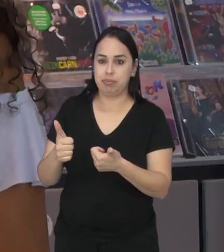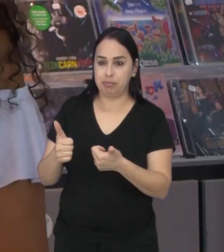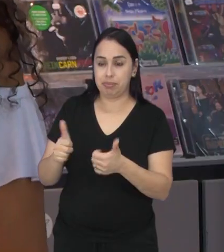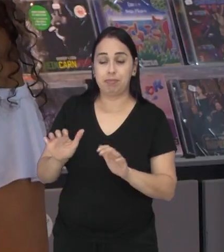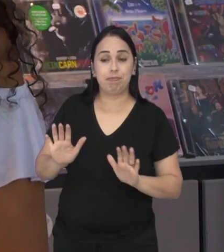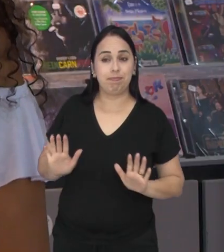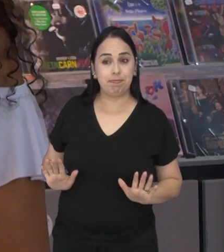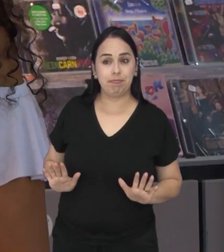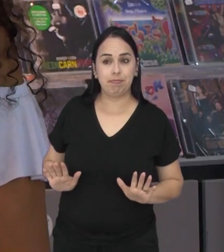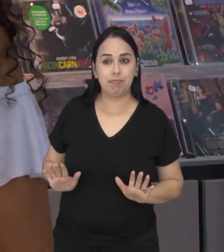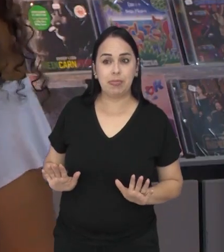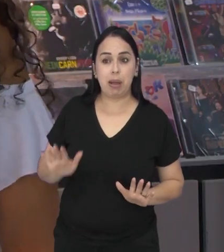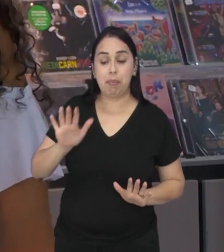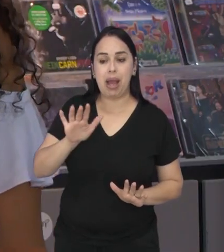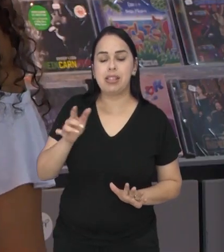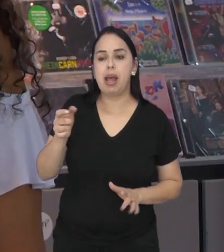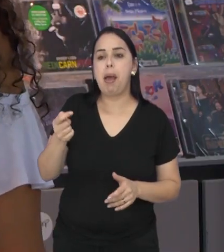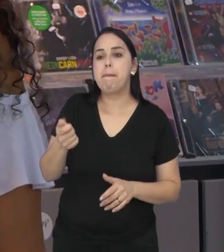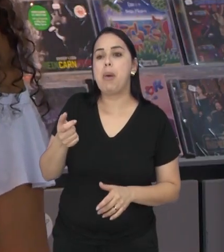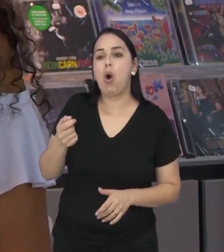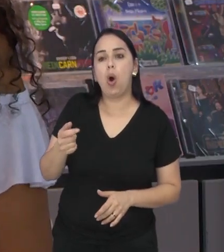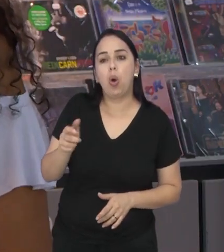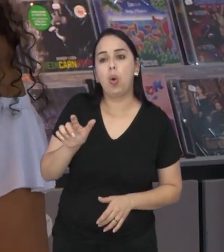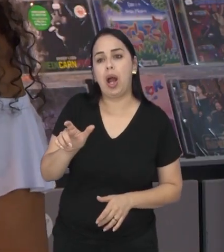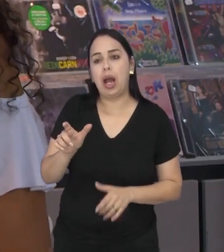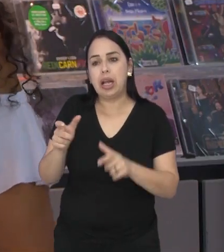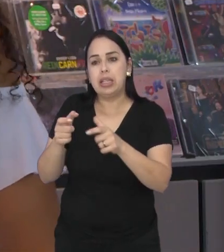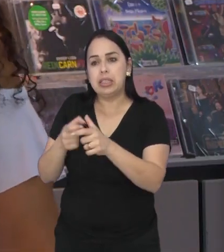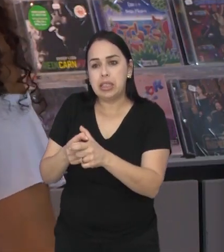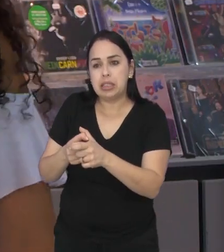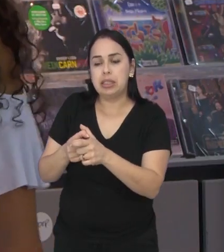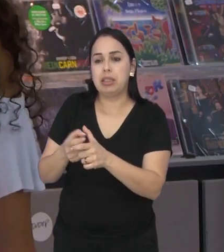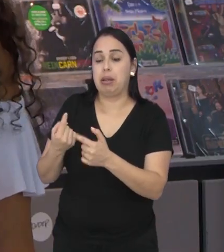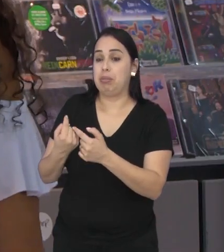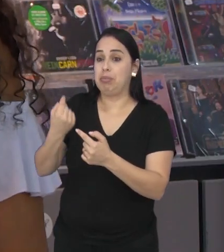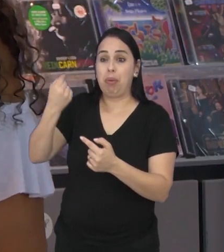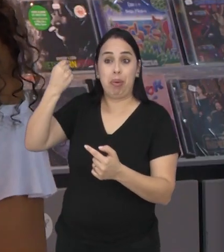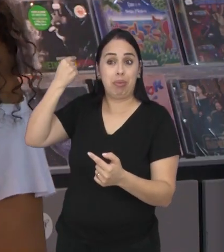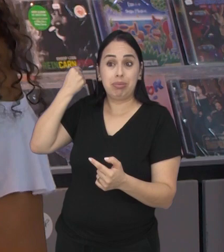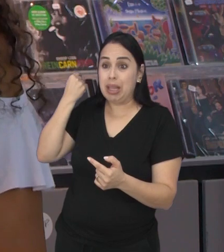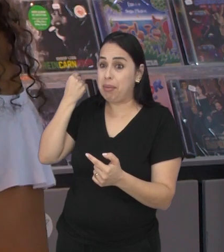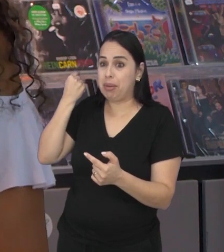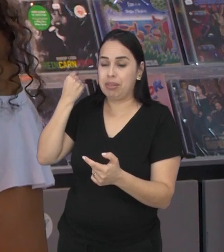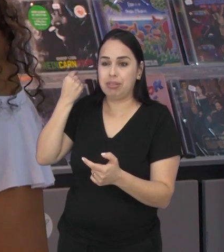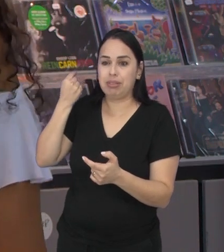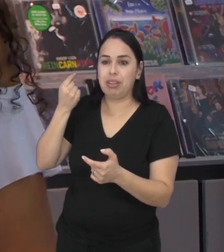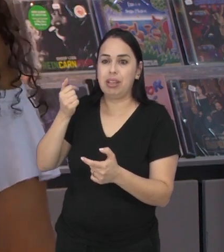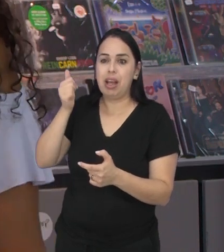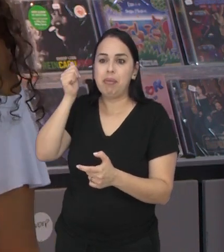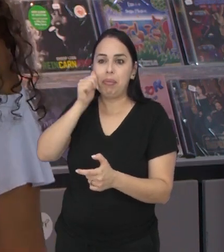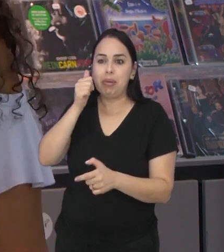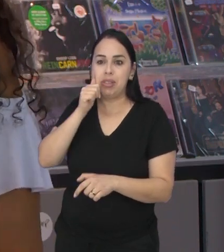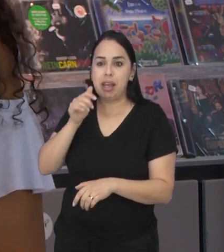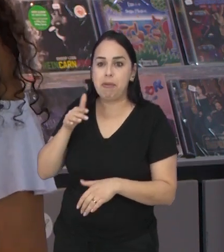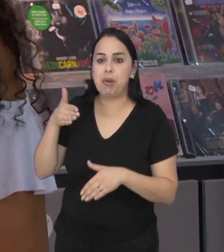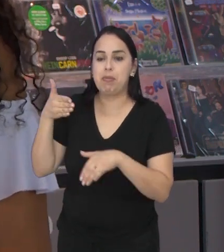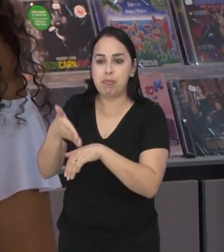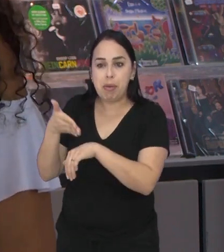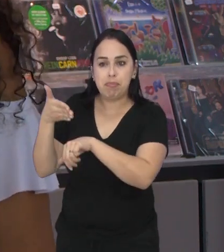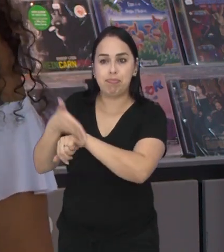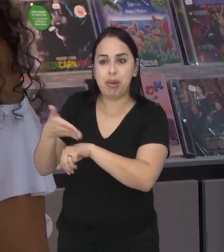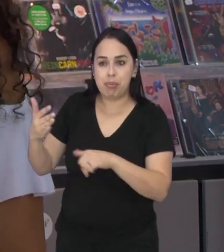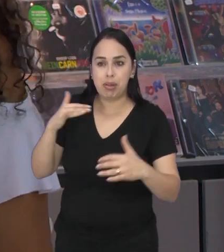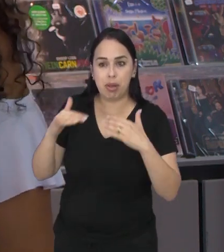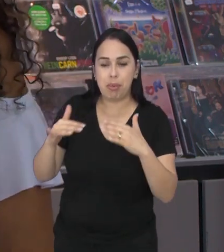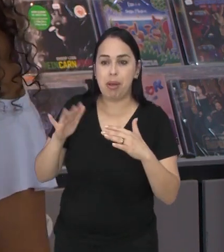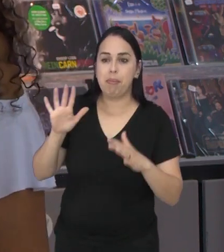também, mas essa quantidade é tudo muito novo, assim, há pouquíssimo tempo atrás, embora as mulheres sempre estiveram presentes